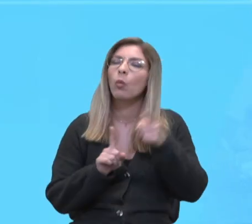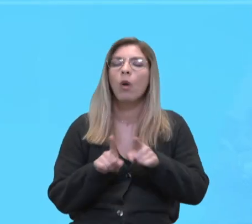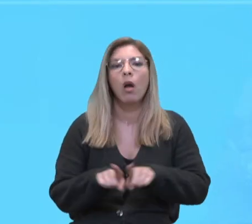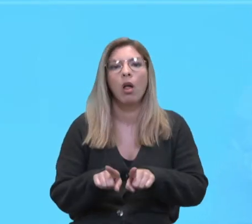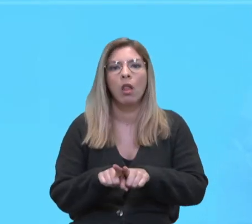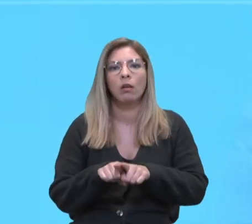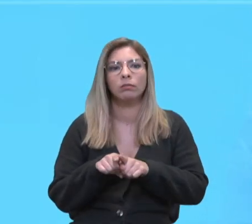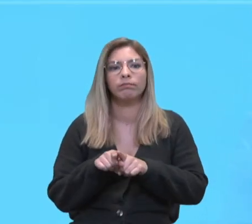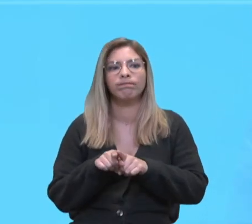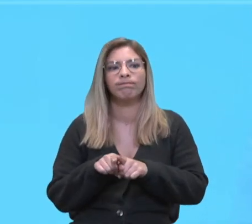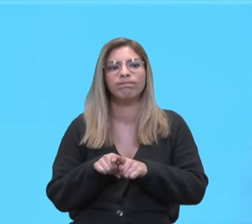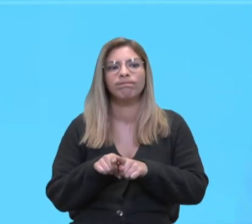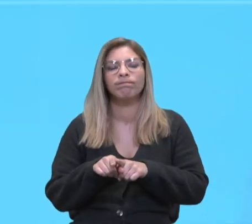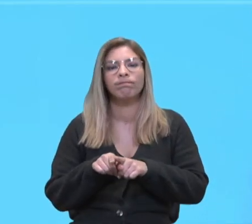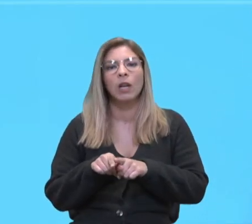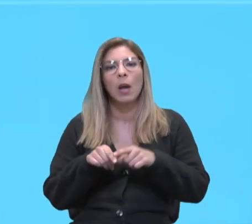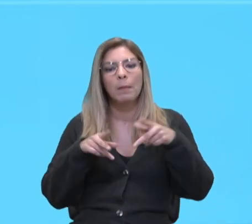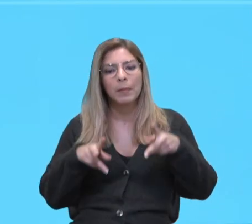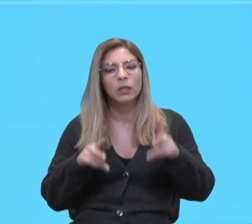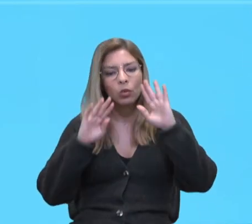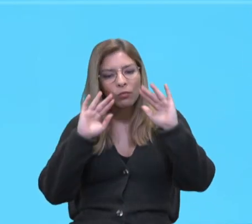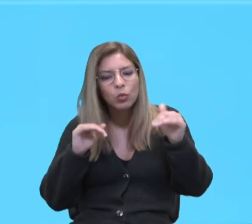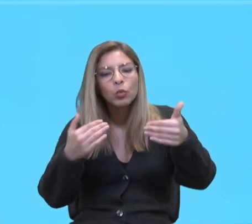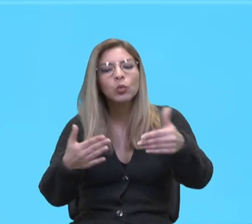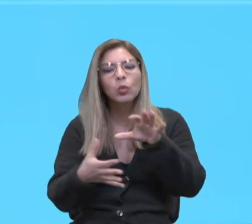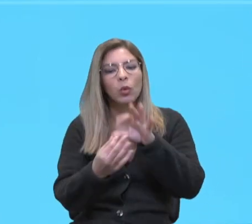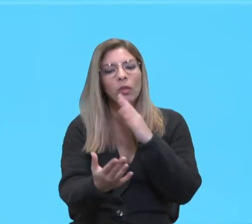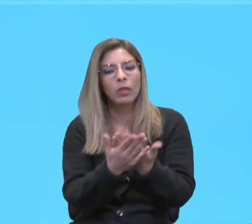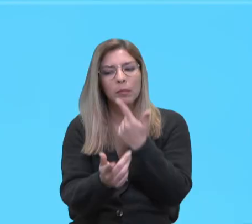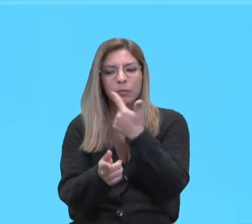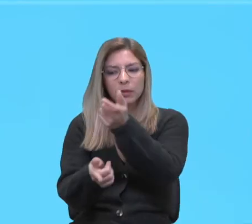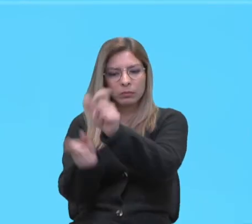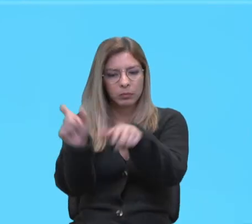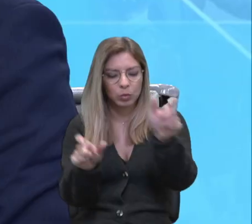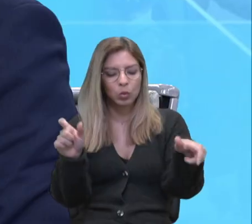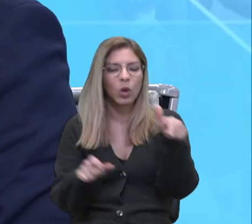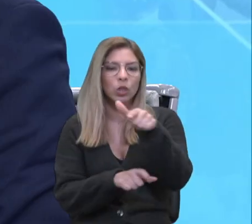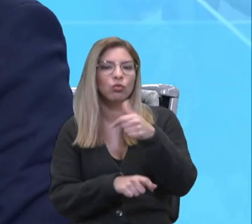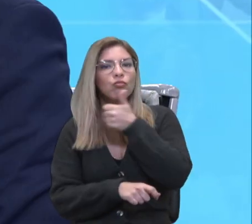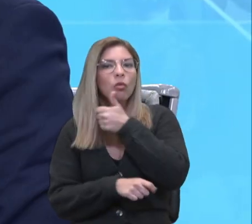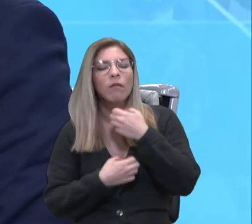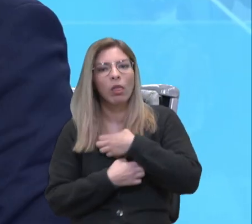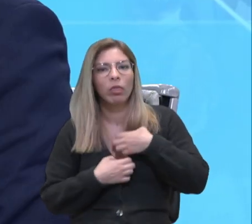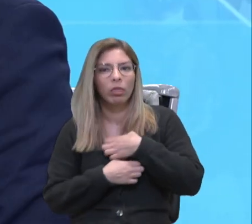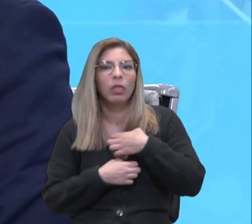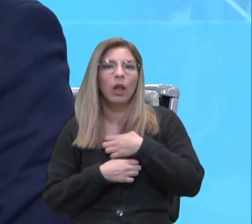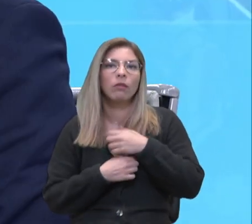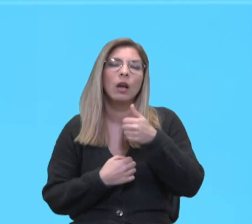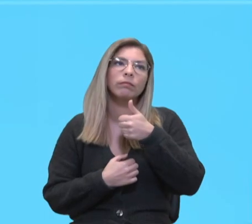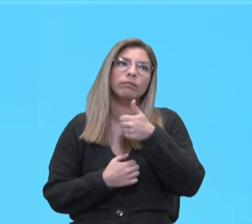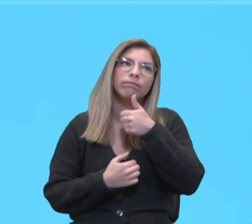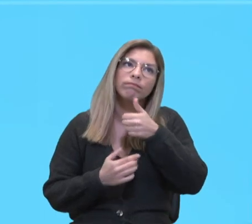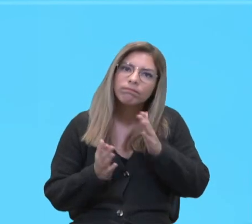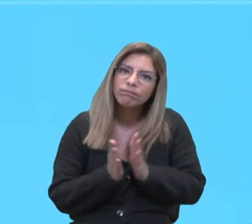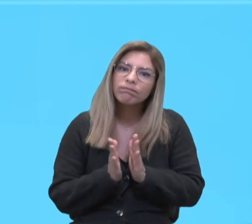para conseguirmos interpretar o sofrimento humano também numa perspectiva cristã. Não fixar-nos na dor